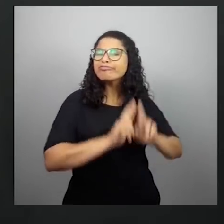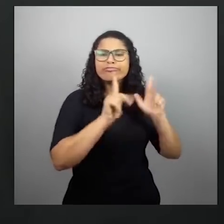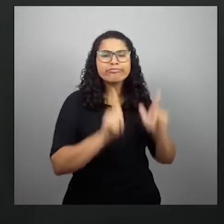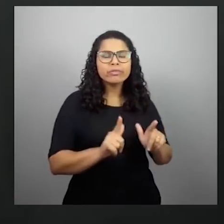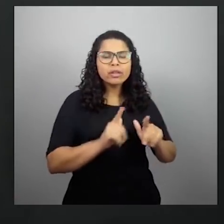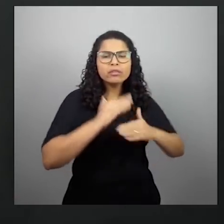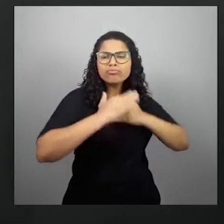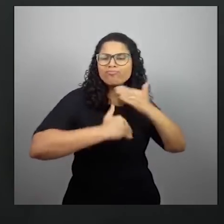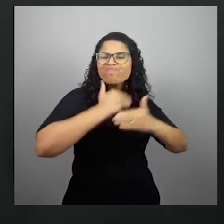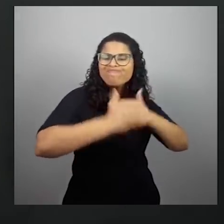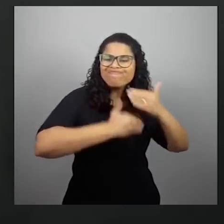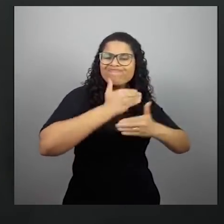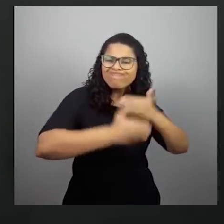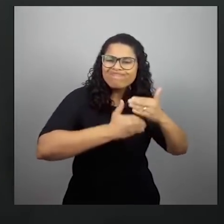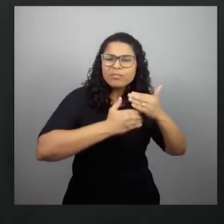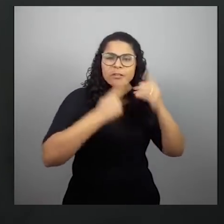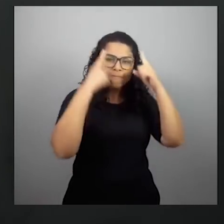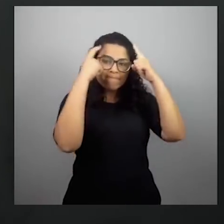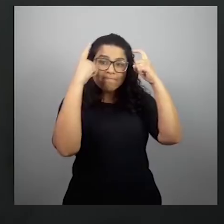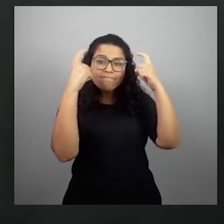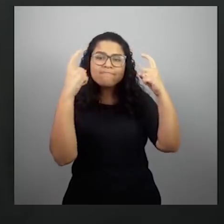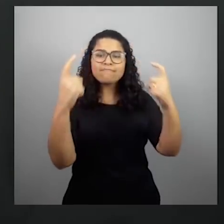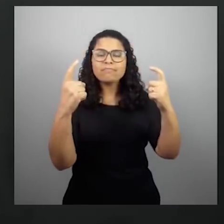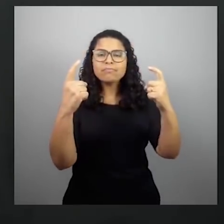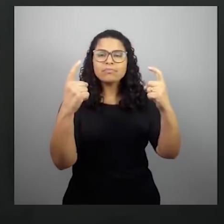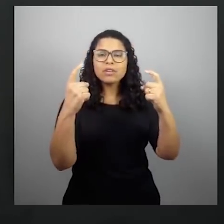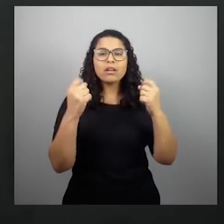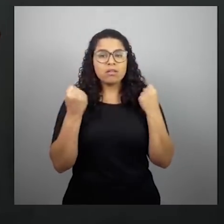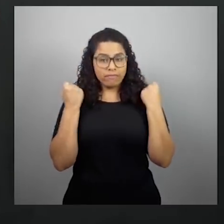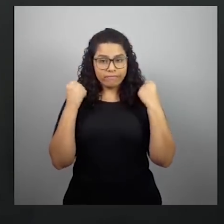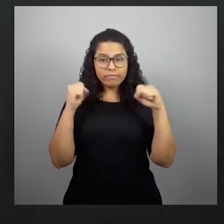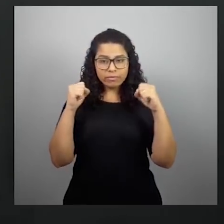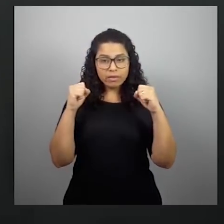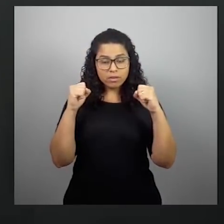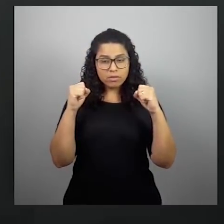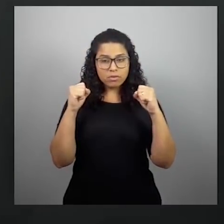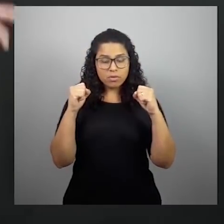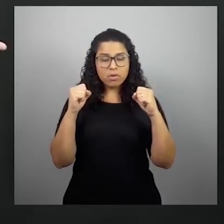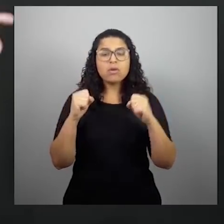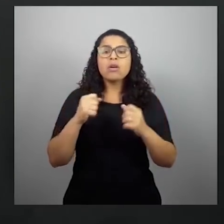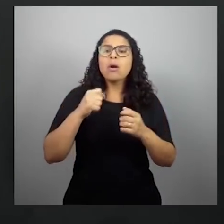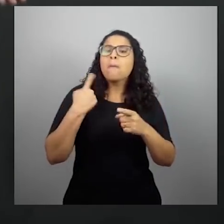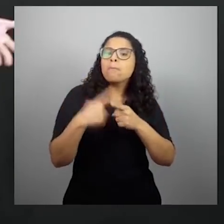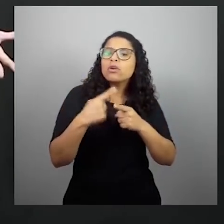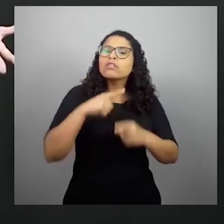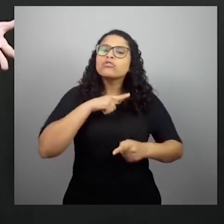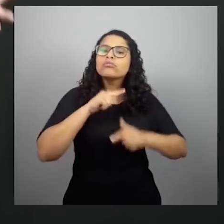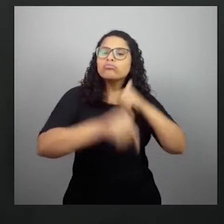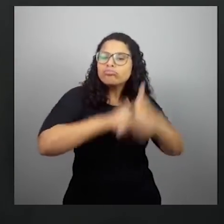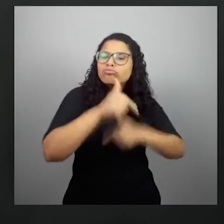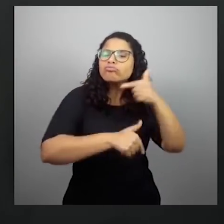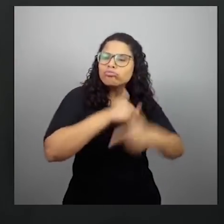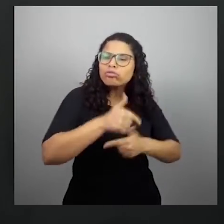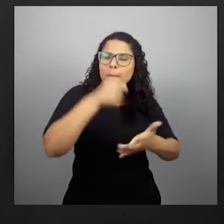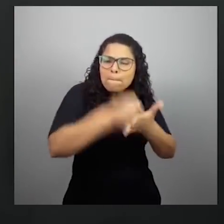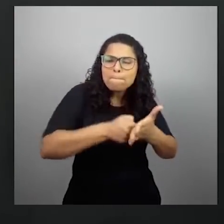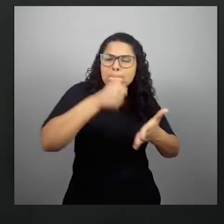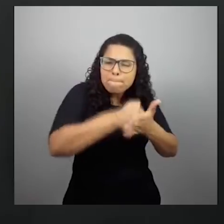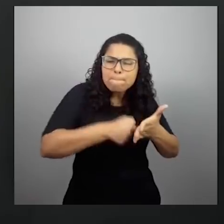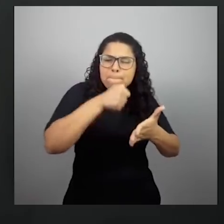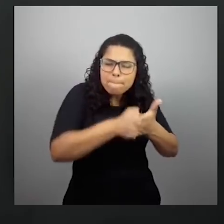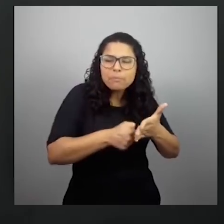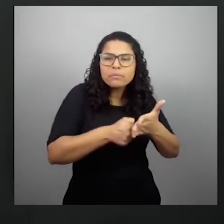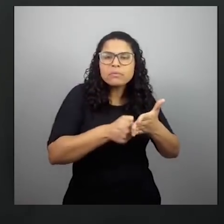todo muito violento, né? Tanto do ponto de vista físico, porque ainda existia o trabalho forçado e os castigos, quanto do ponto